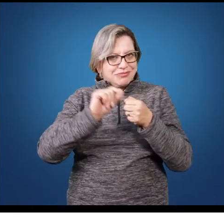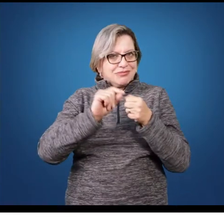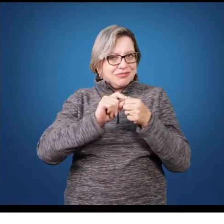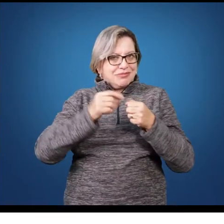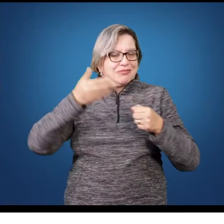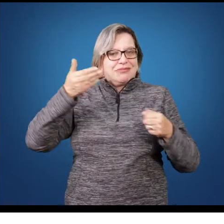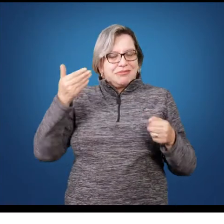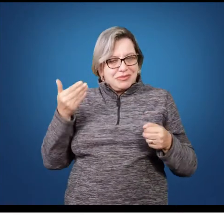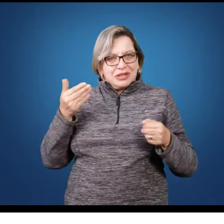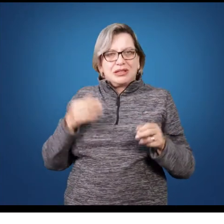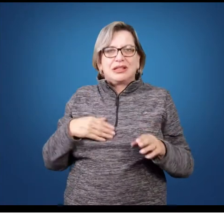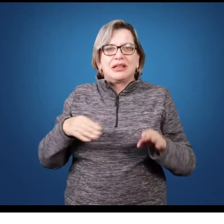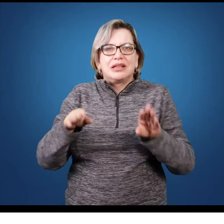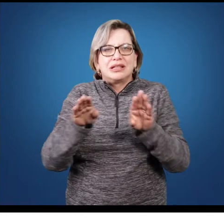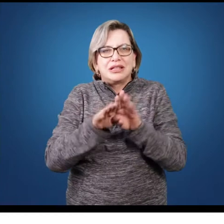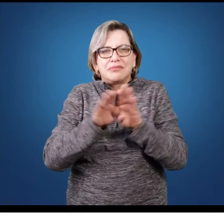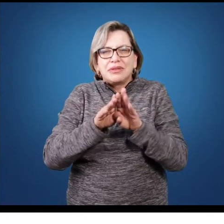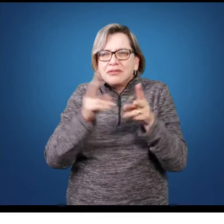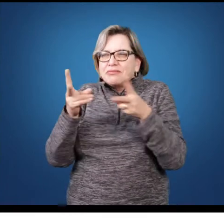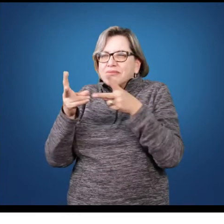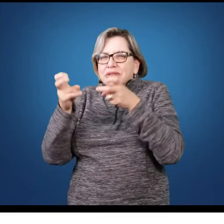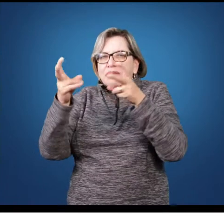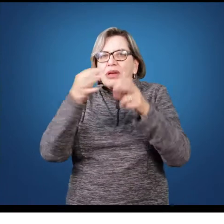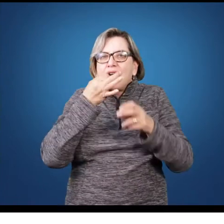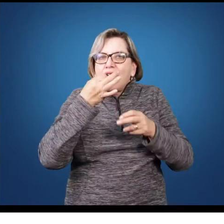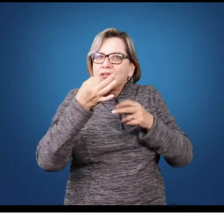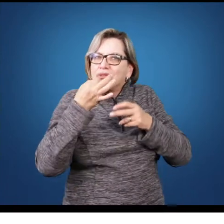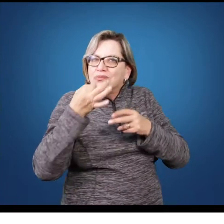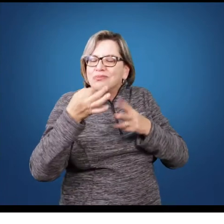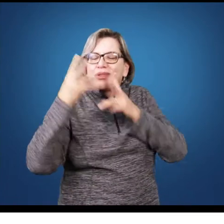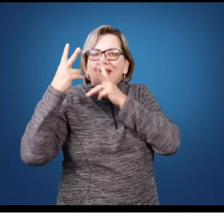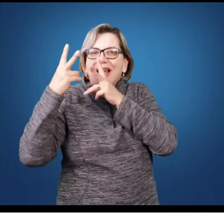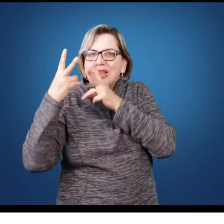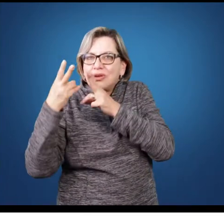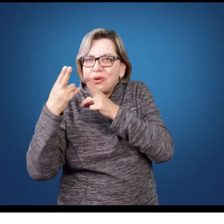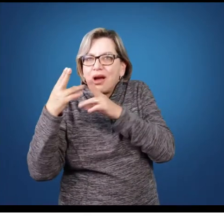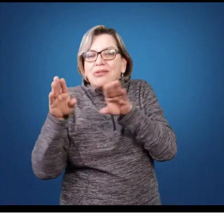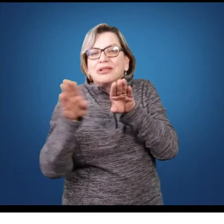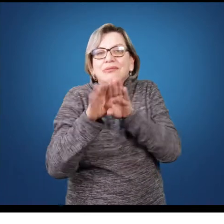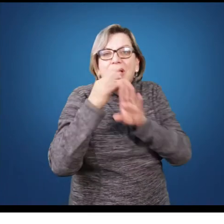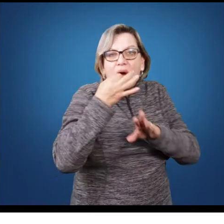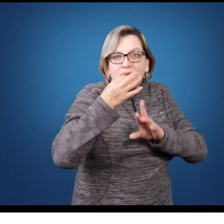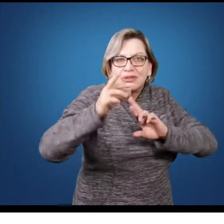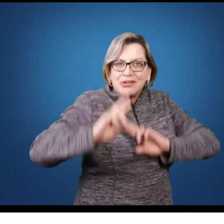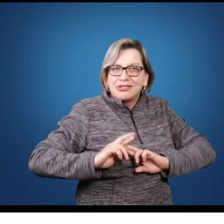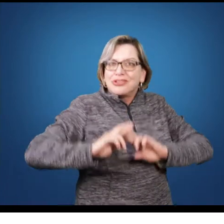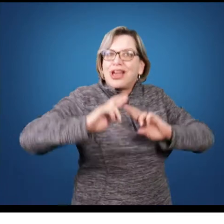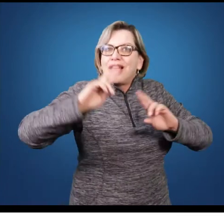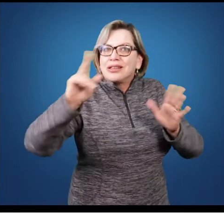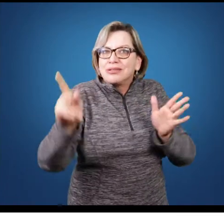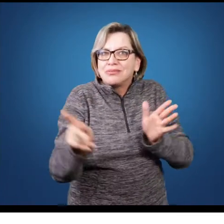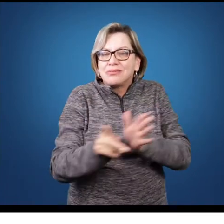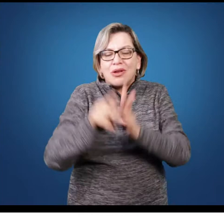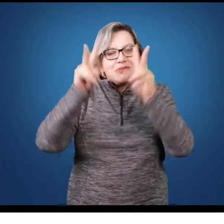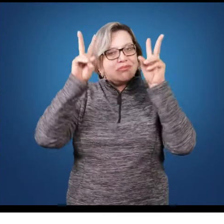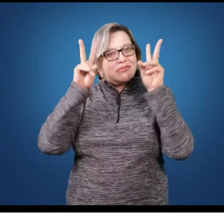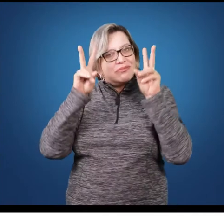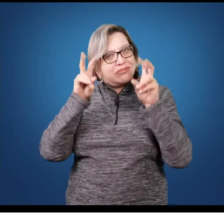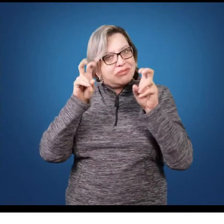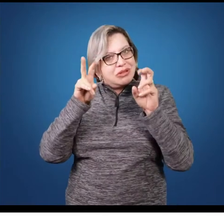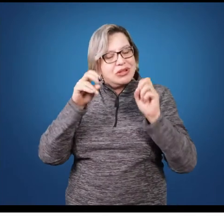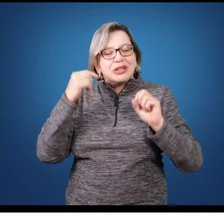pesquisas. Verificar as opiniões similares e diferentes a respeito do tema e dos aspectos relacionados